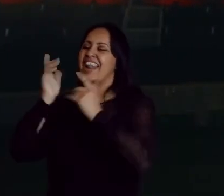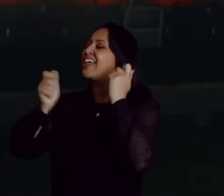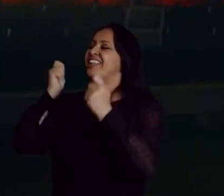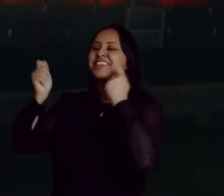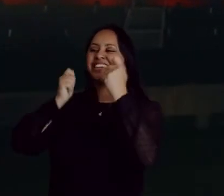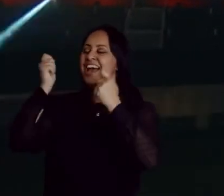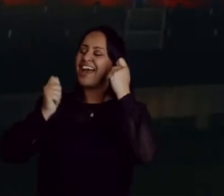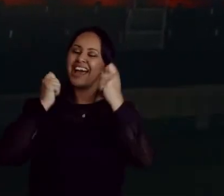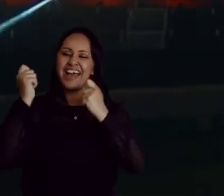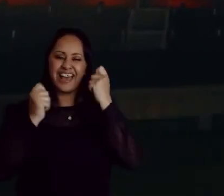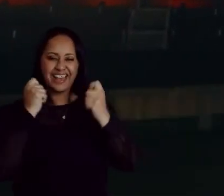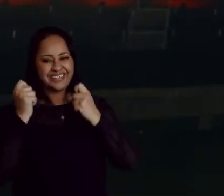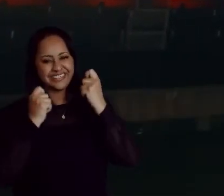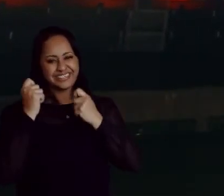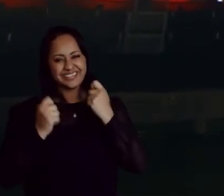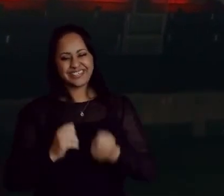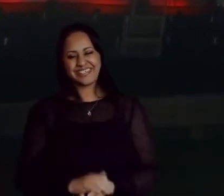Glória a Deus.